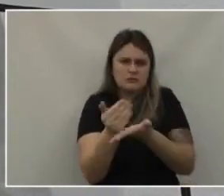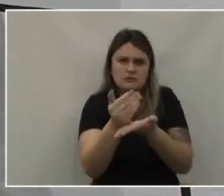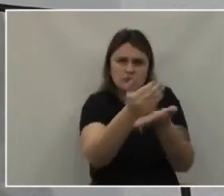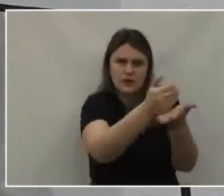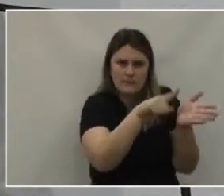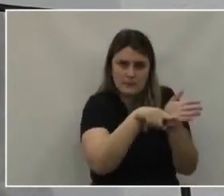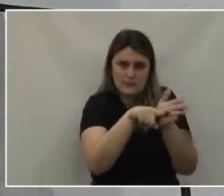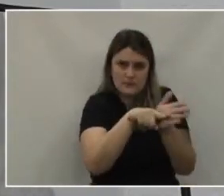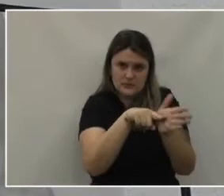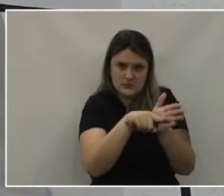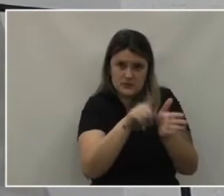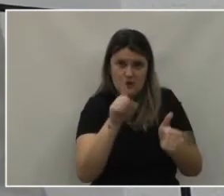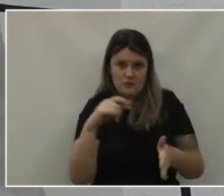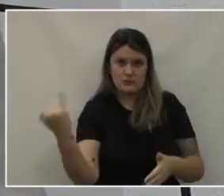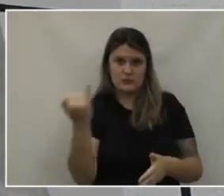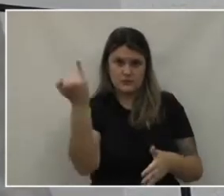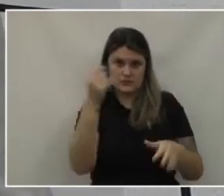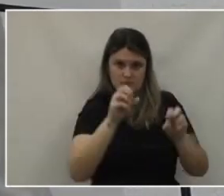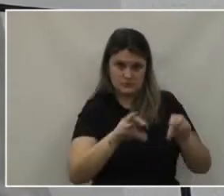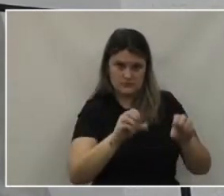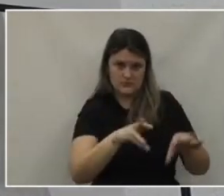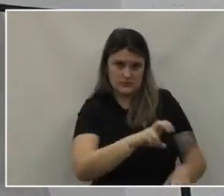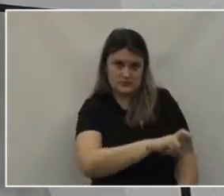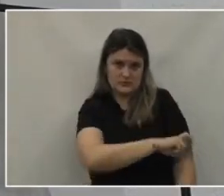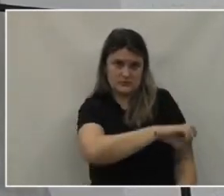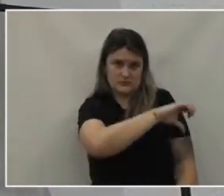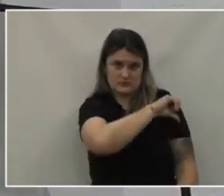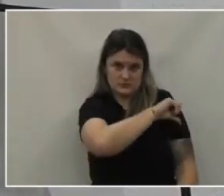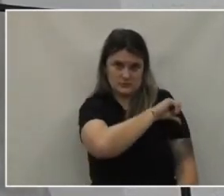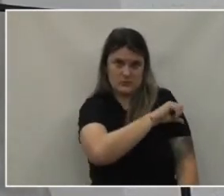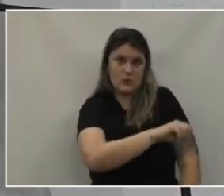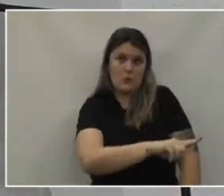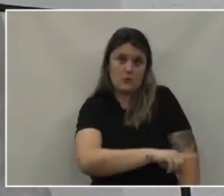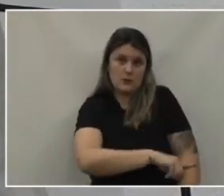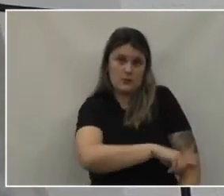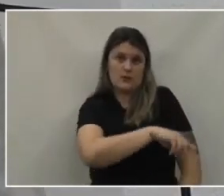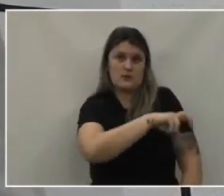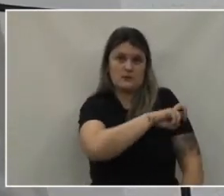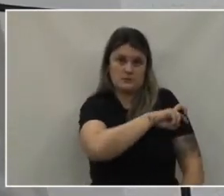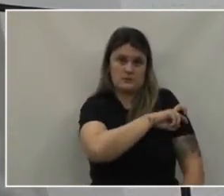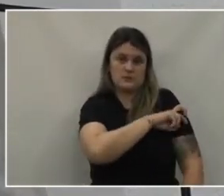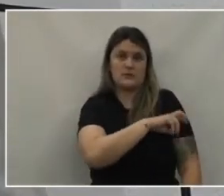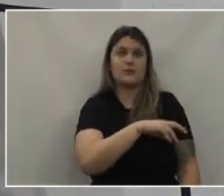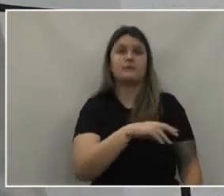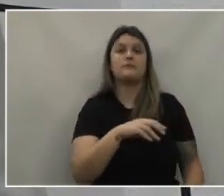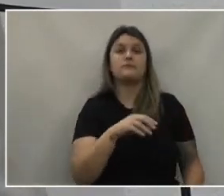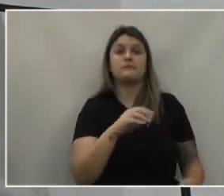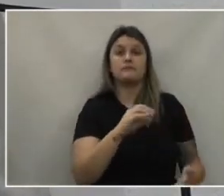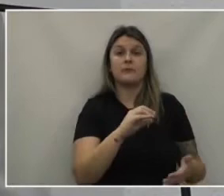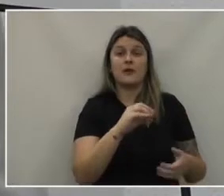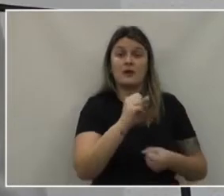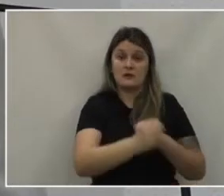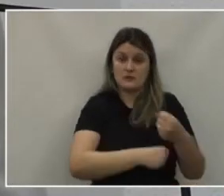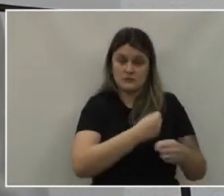Fundeb para a educação básica. Em 2019, o Fundeb